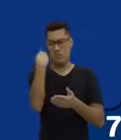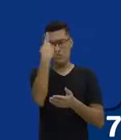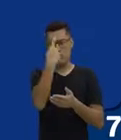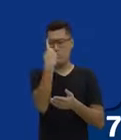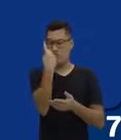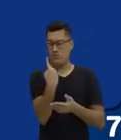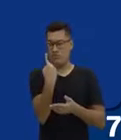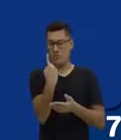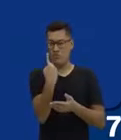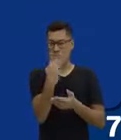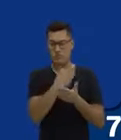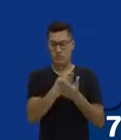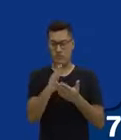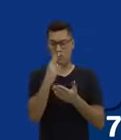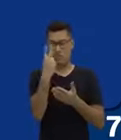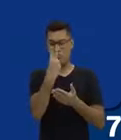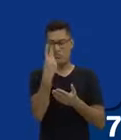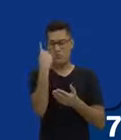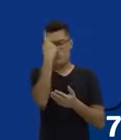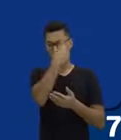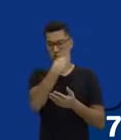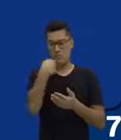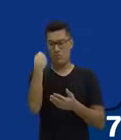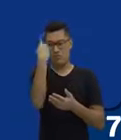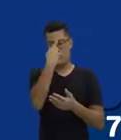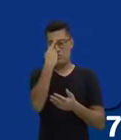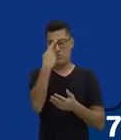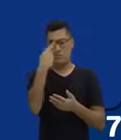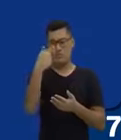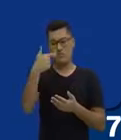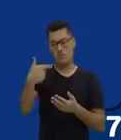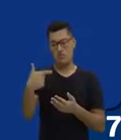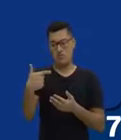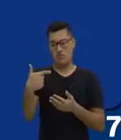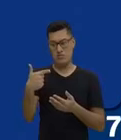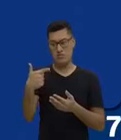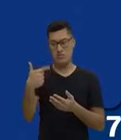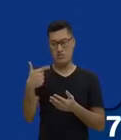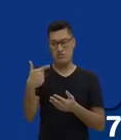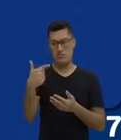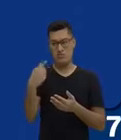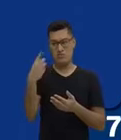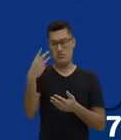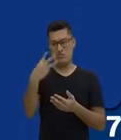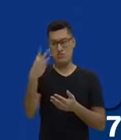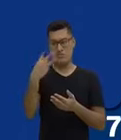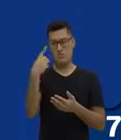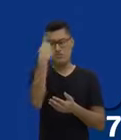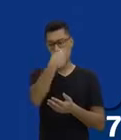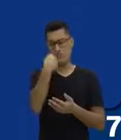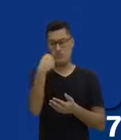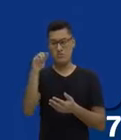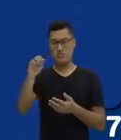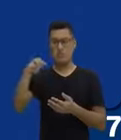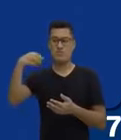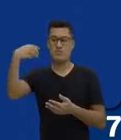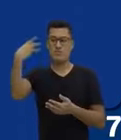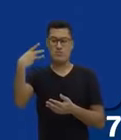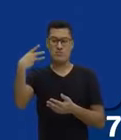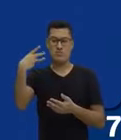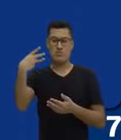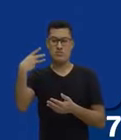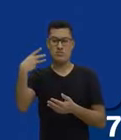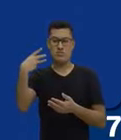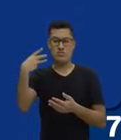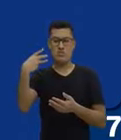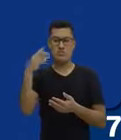1. Duas horas, expoente 2. Três horas, expoente 3. O que a